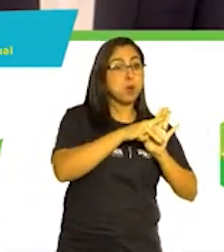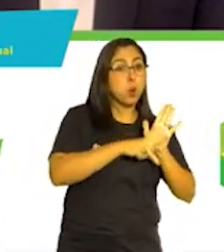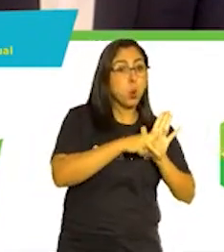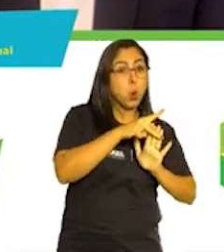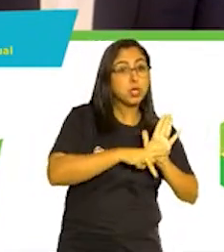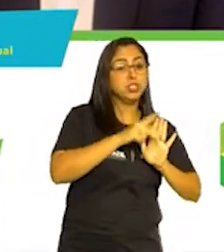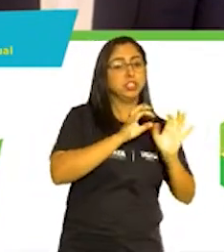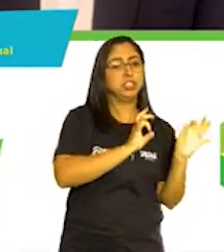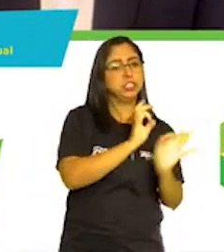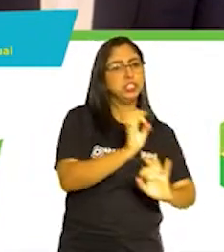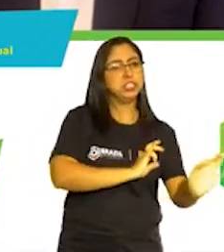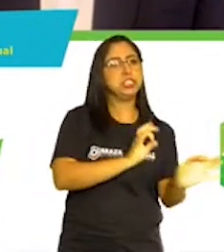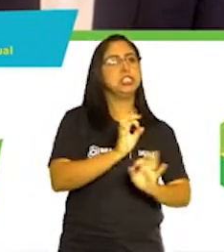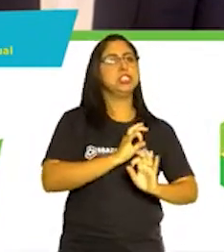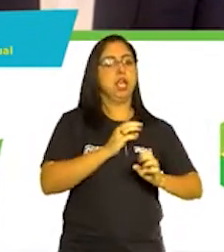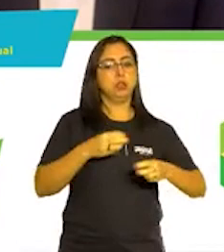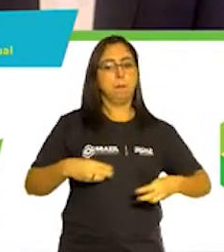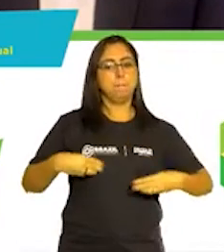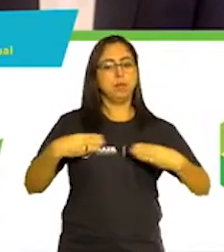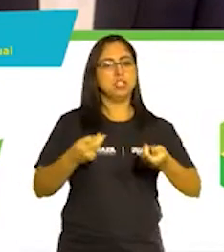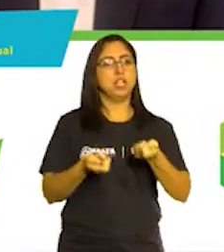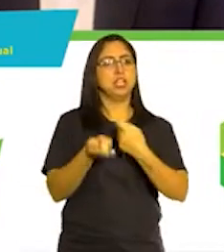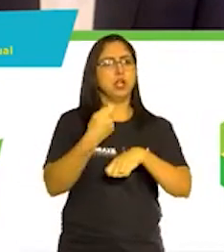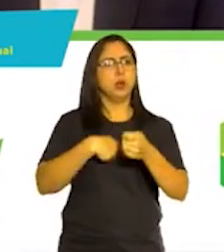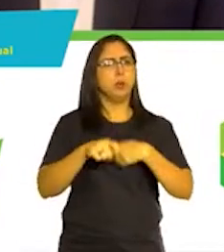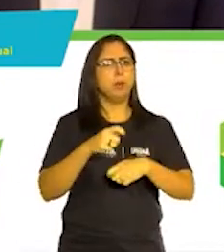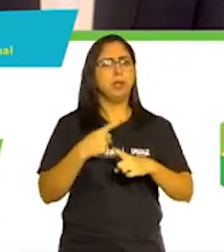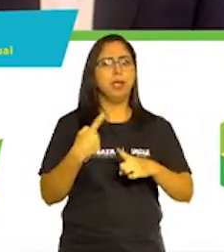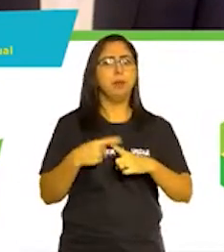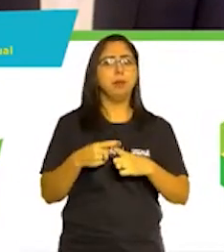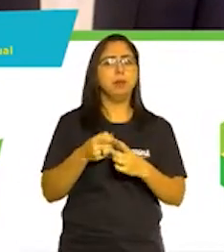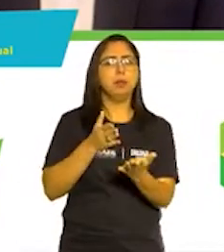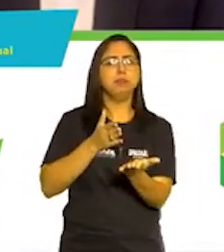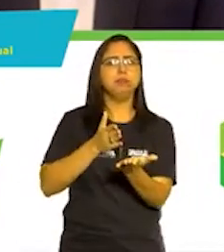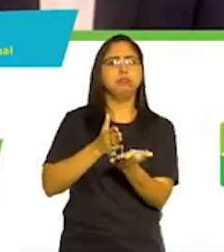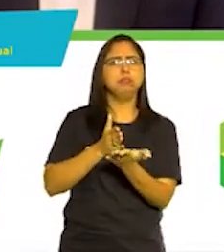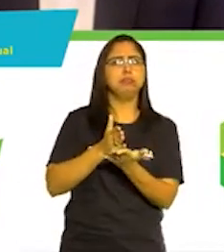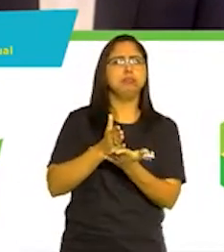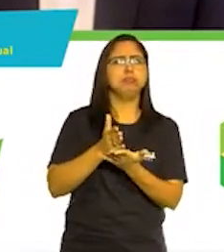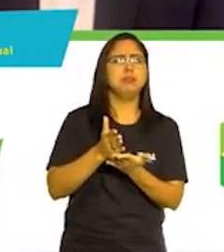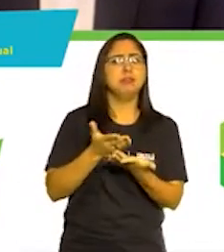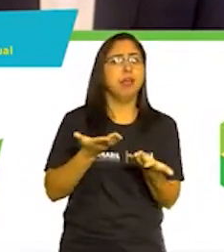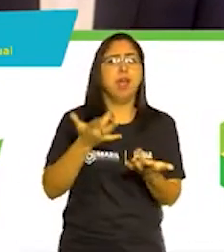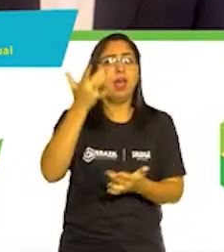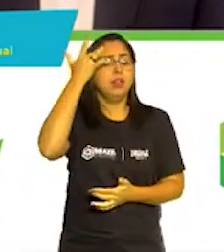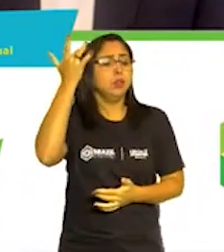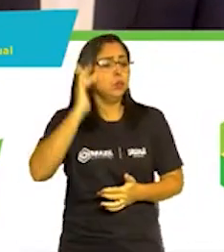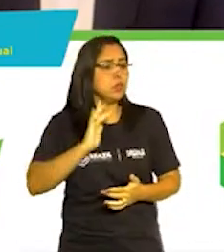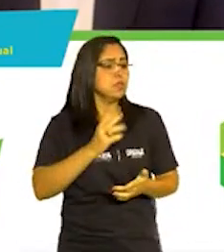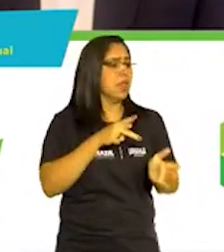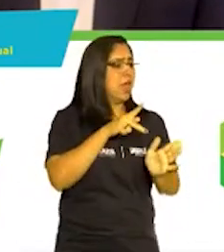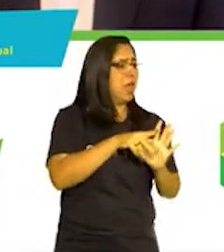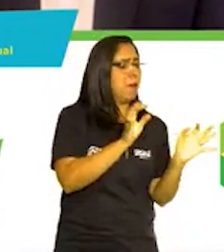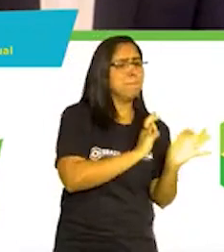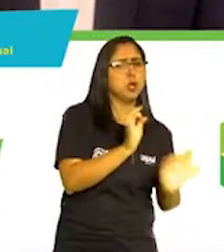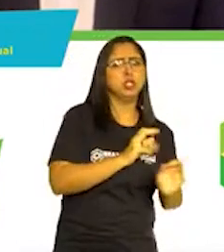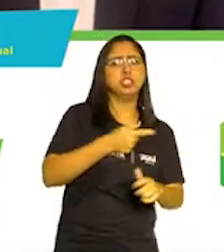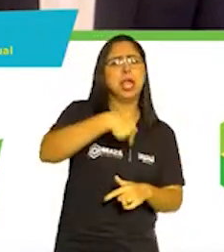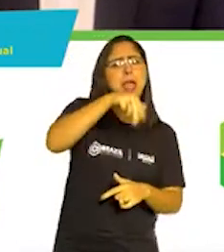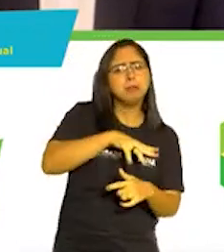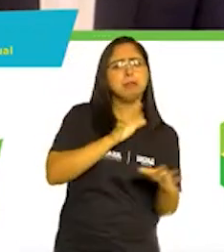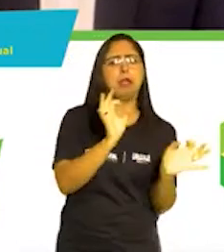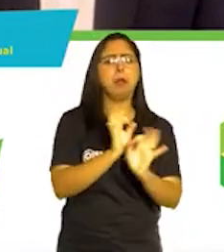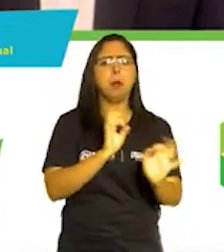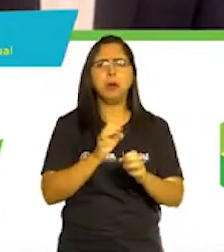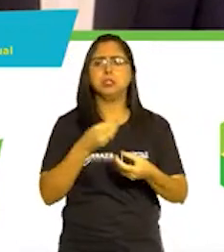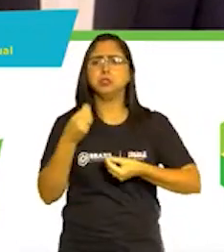no meio do caminho e dizer, olha, eu não sei quem fez a regra orçamentária, a culpa não é minha, e você cria o espaço, obviamente, para o lado